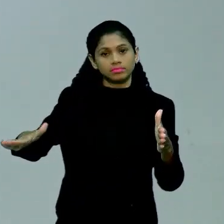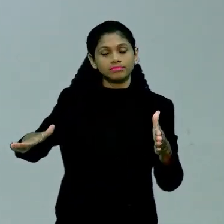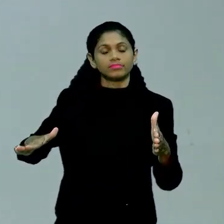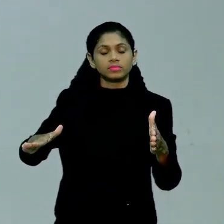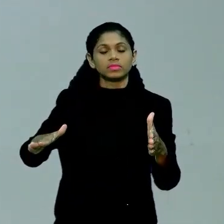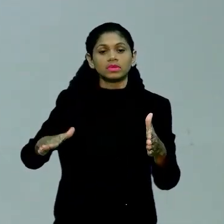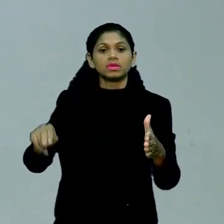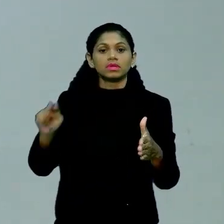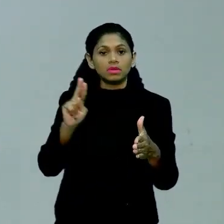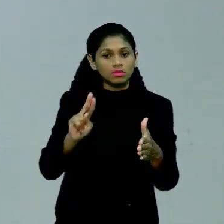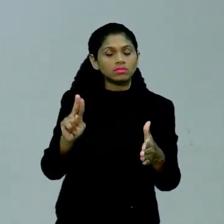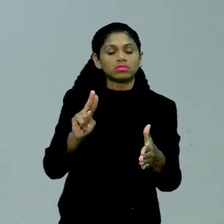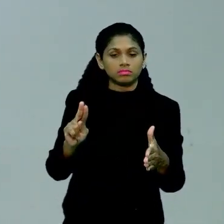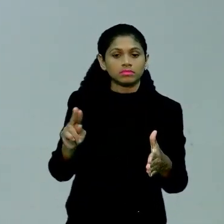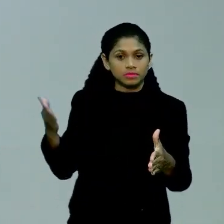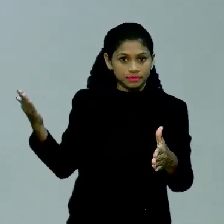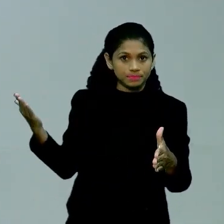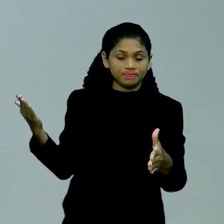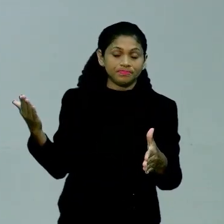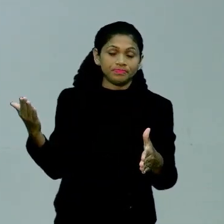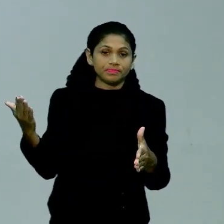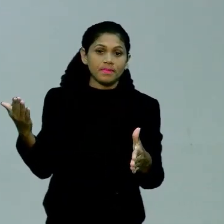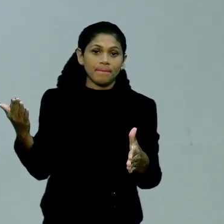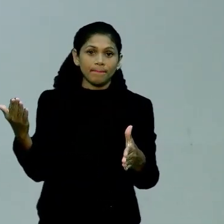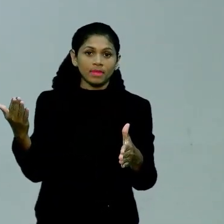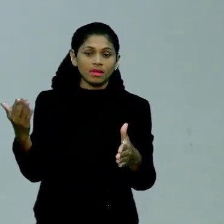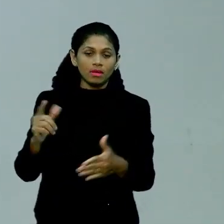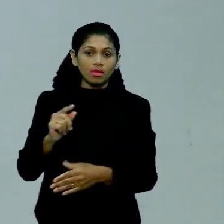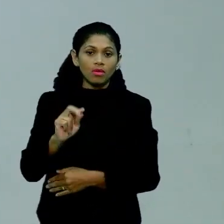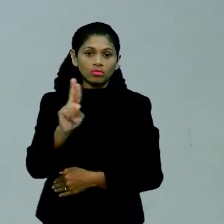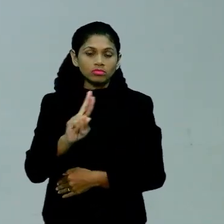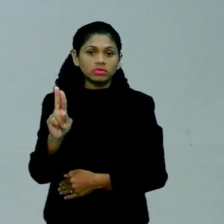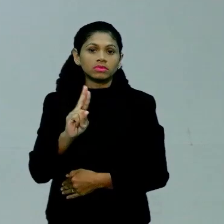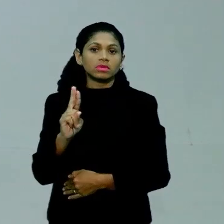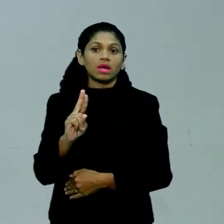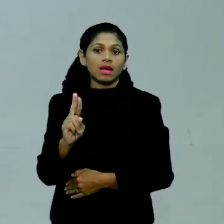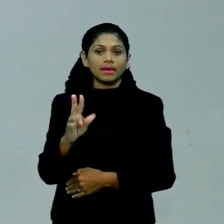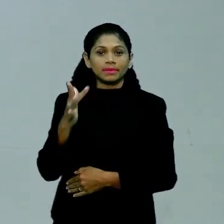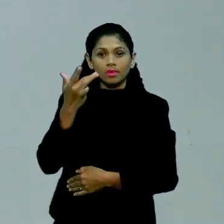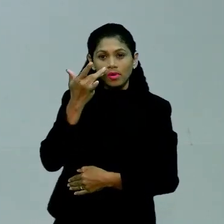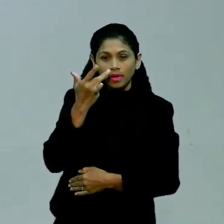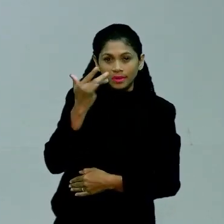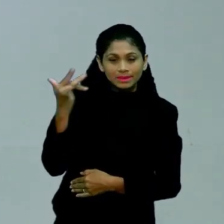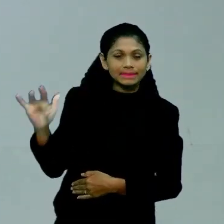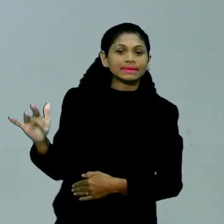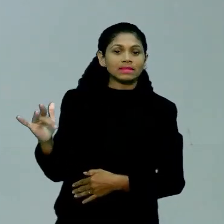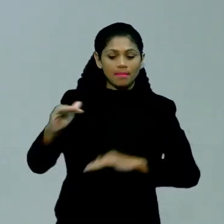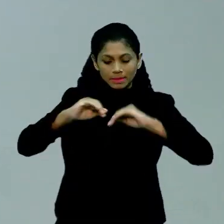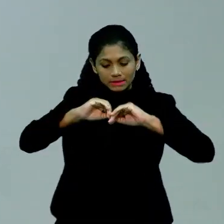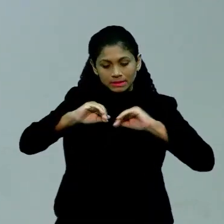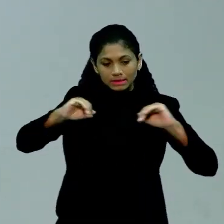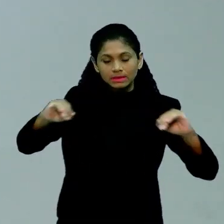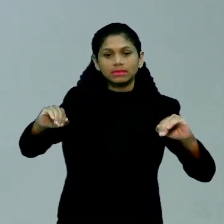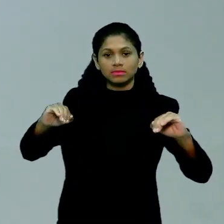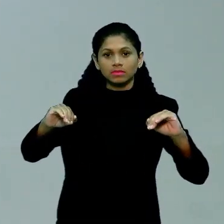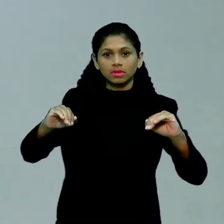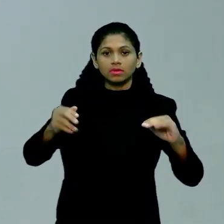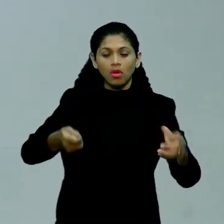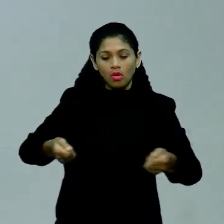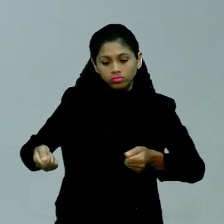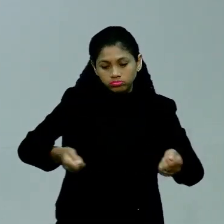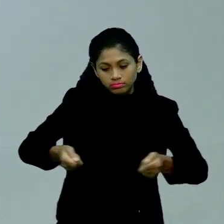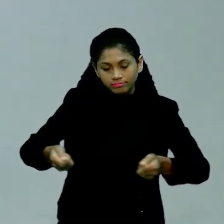Enem, ela é mais empregada nos garimpos, ali no tratamento do ouro. Então, passa-se uma peneira, né,